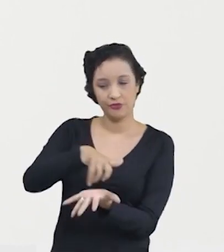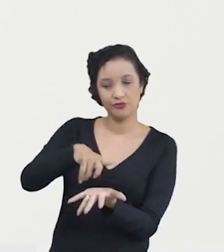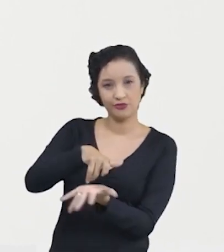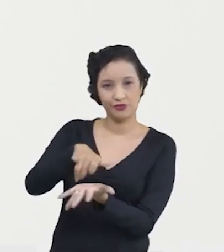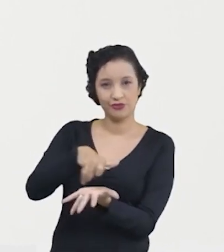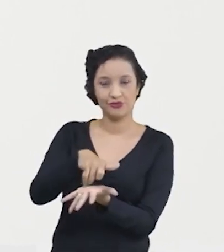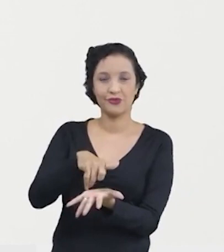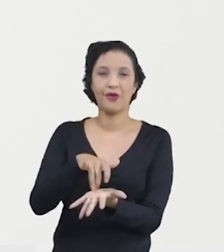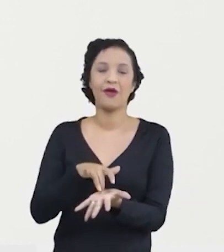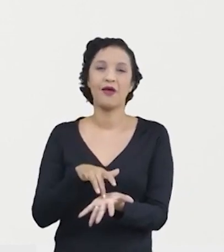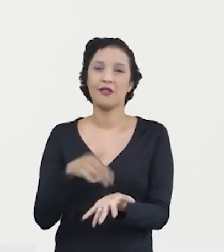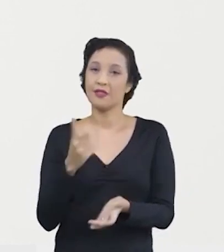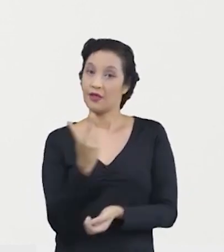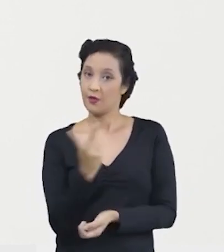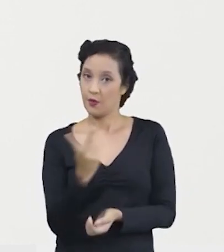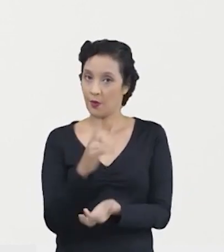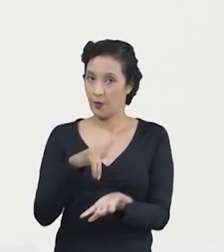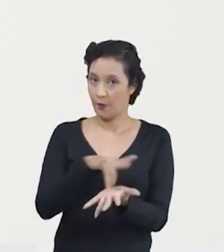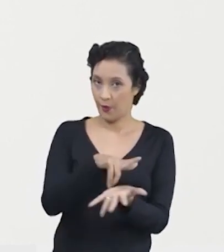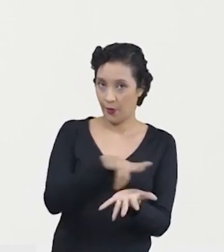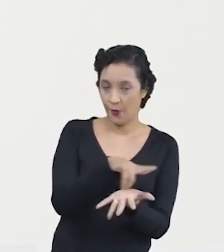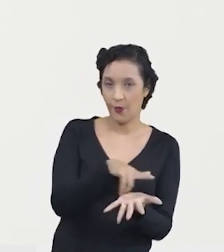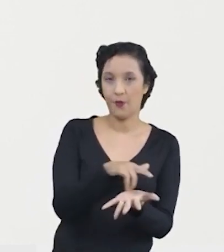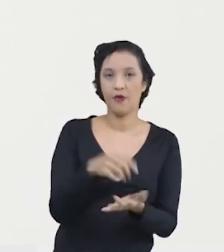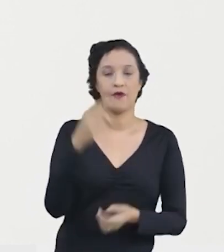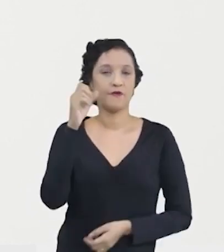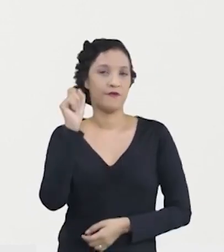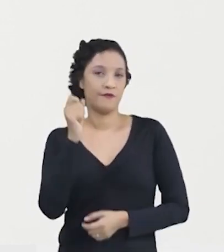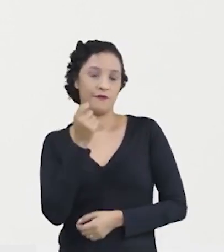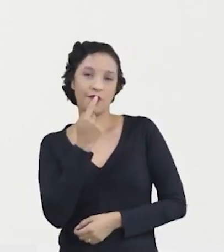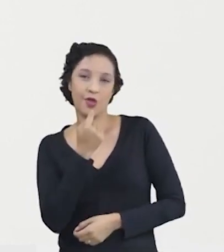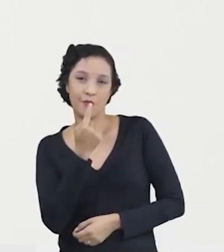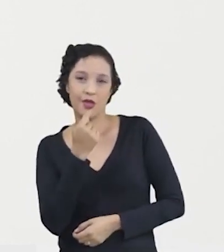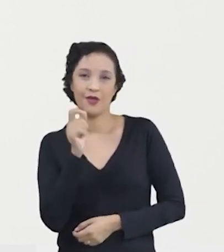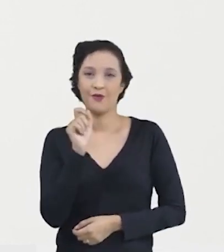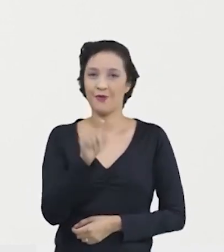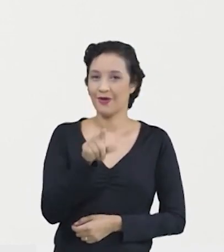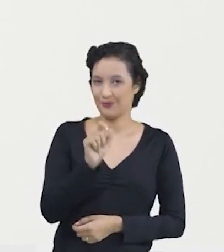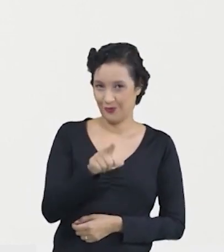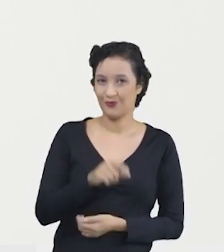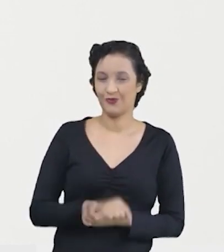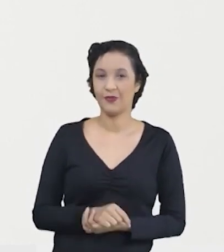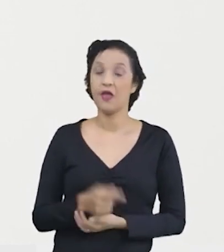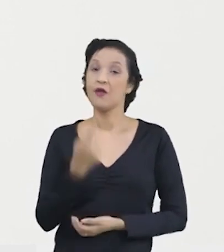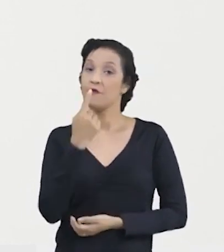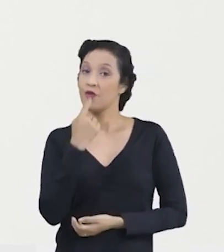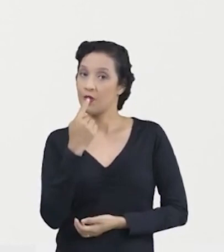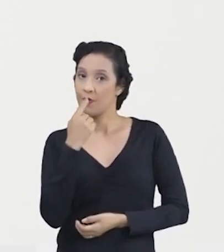boi. Vermelho para o garantido, azul para o caprichoso.